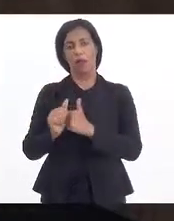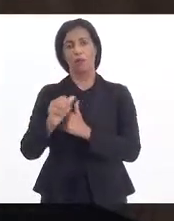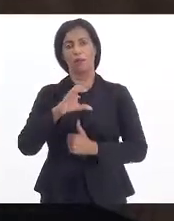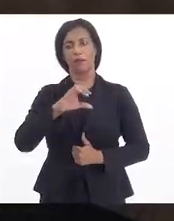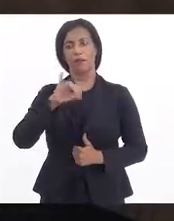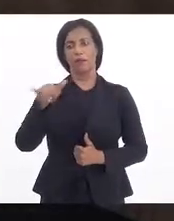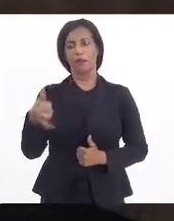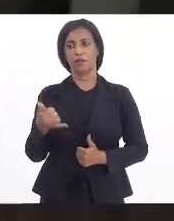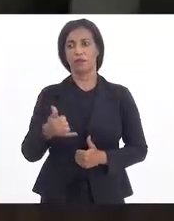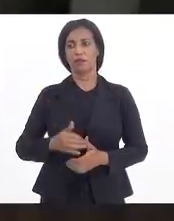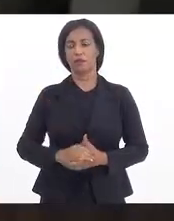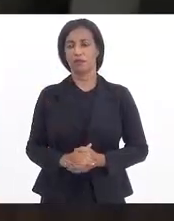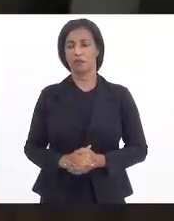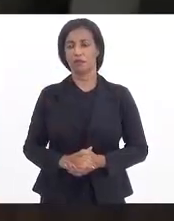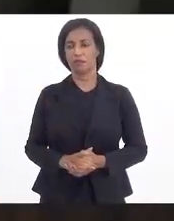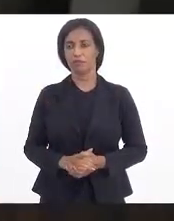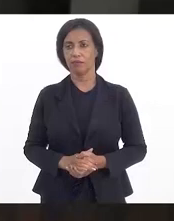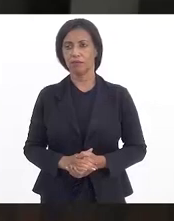ccj